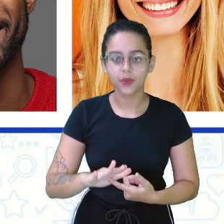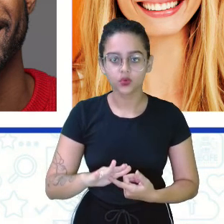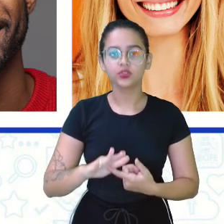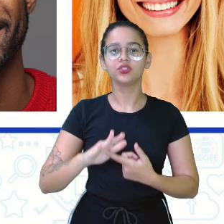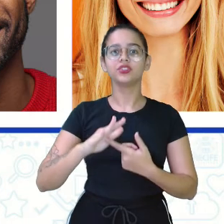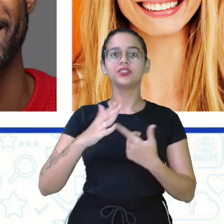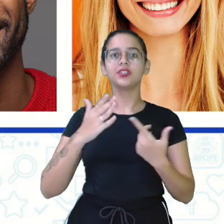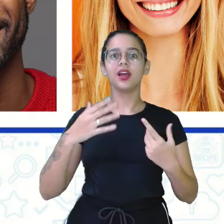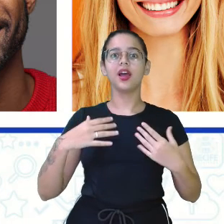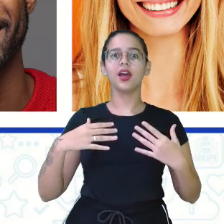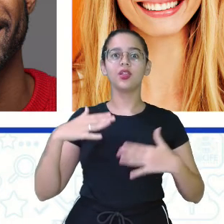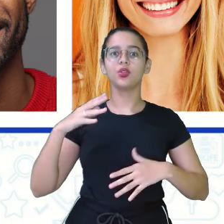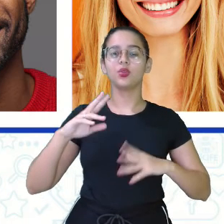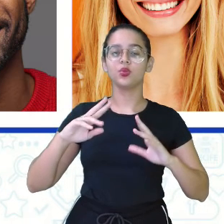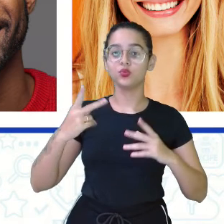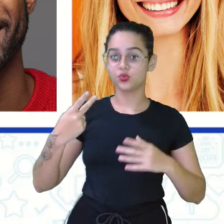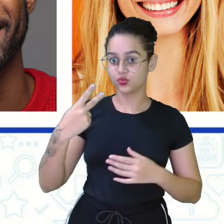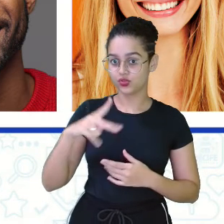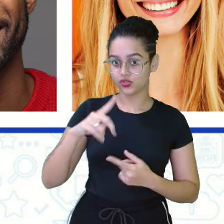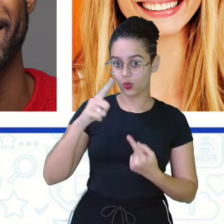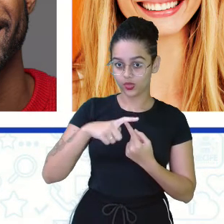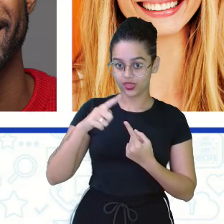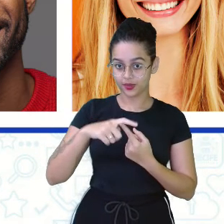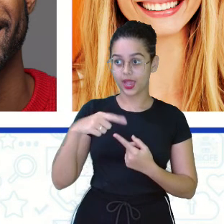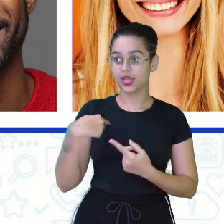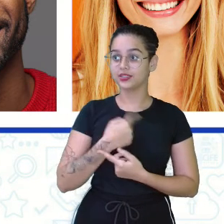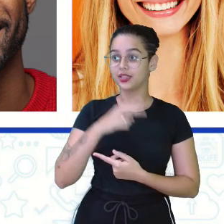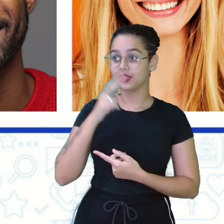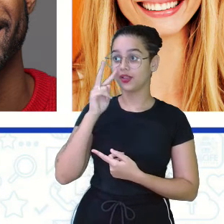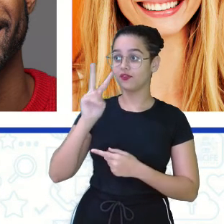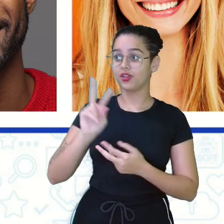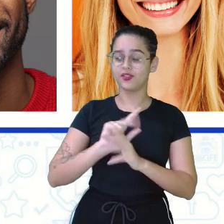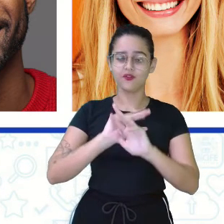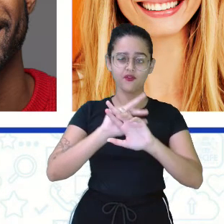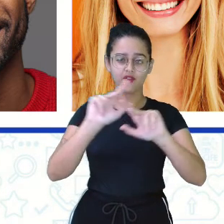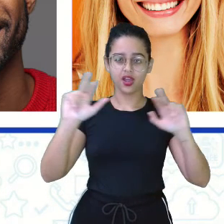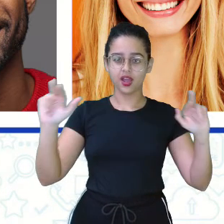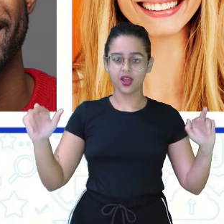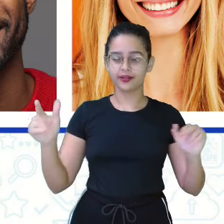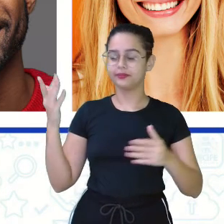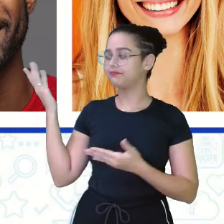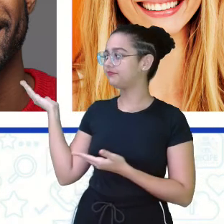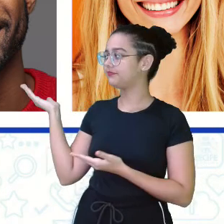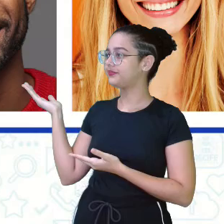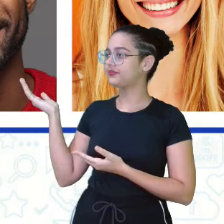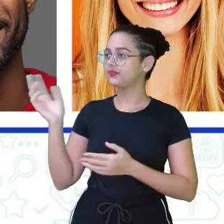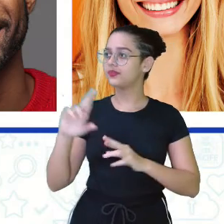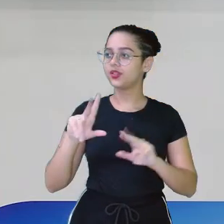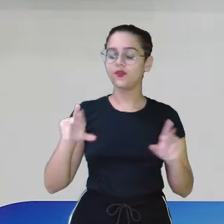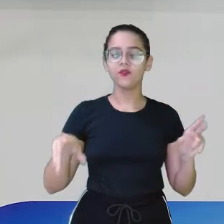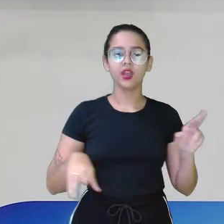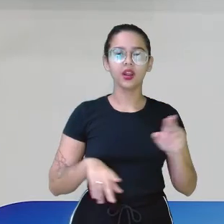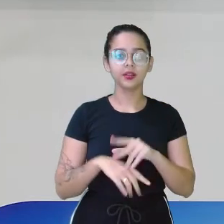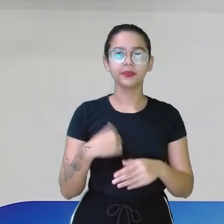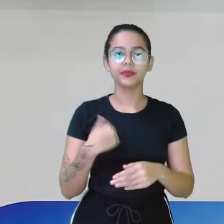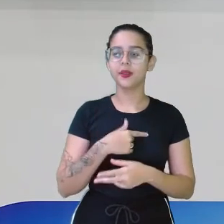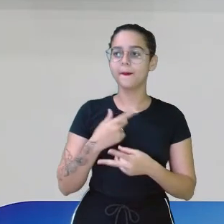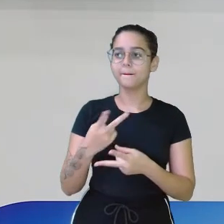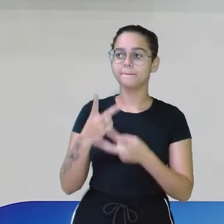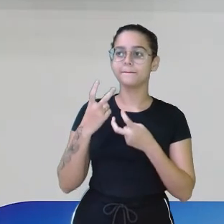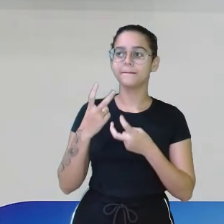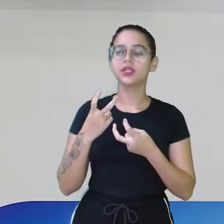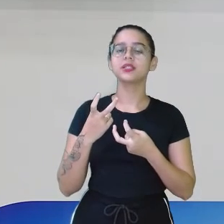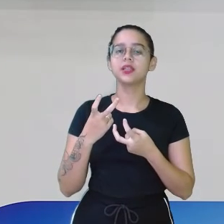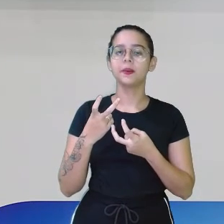essa característica do seu genótipo. Então, a gente tá vendo aí uma diversidade, uma galera bem diferente aí, né? Pra gente ver o